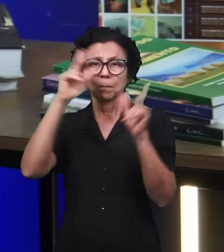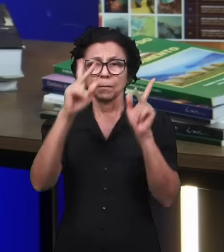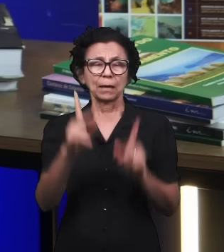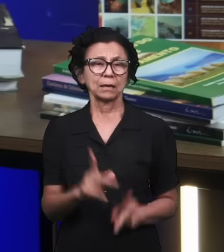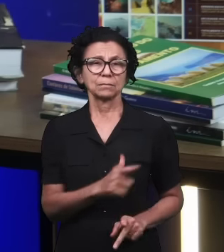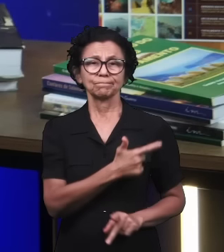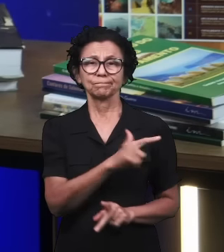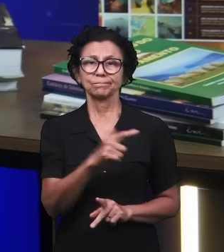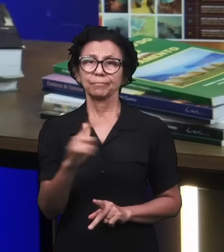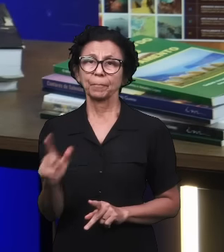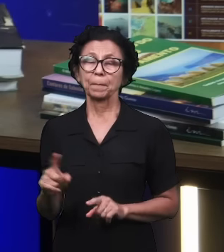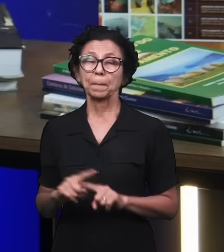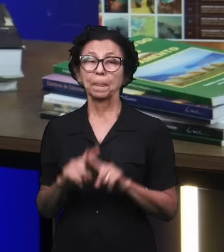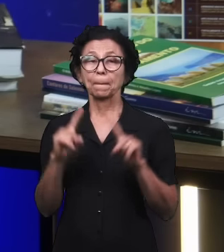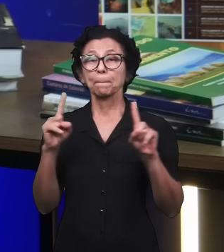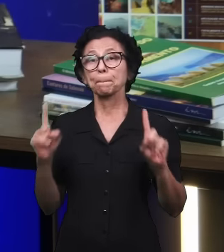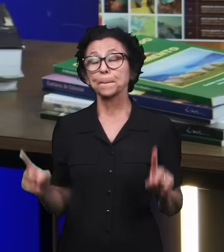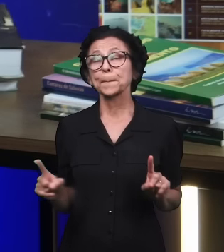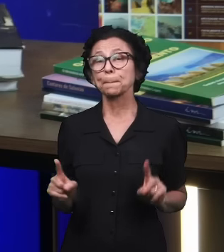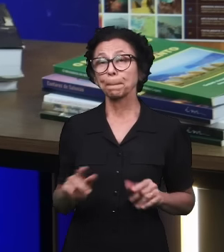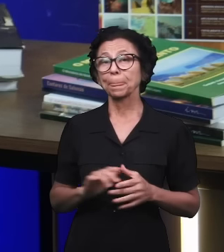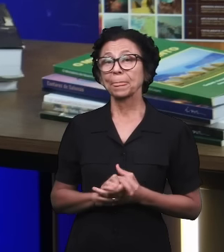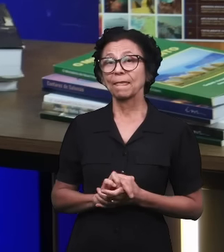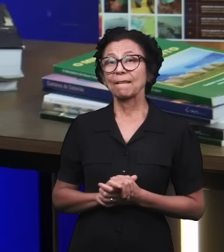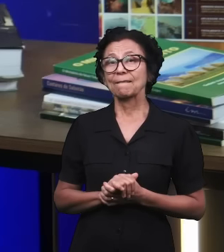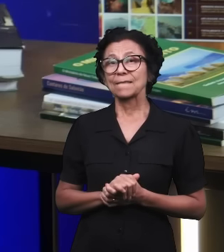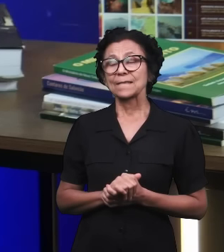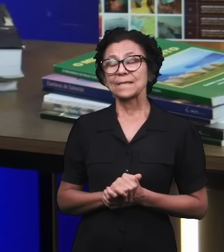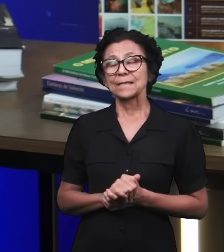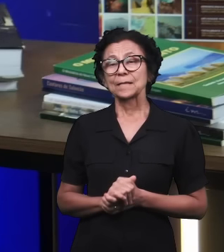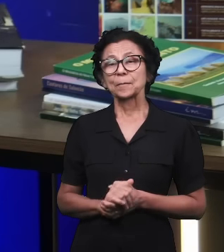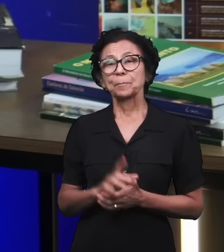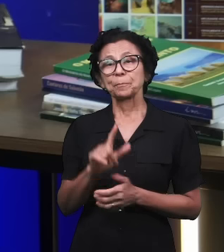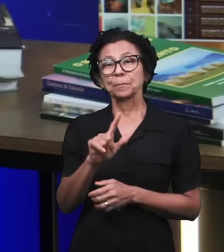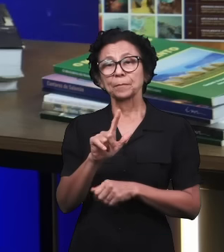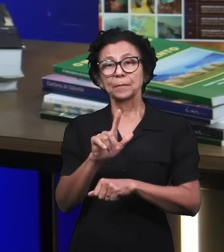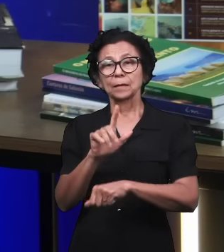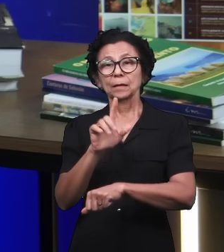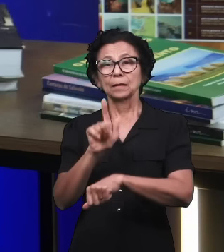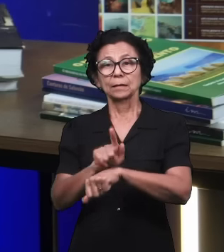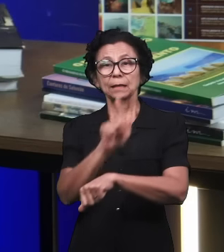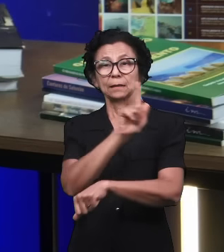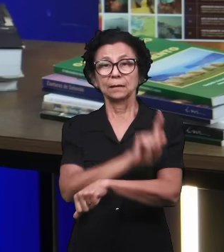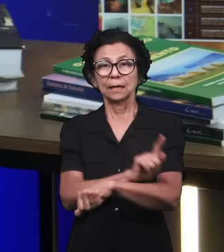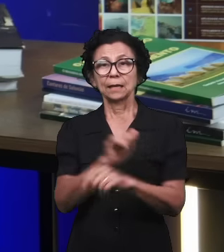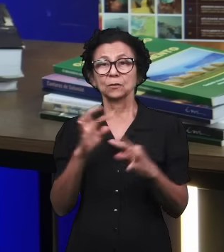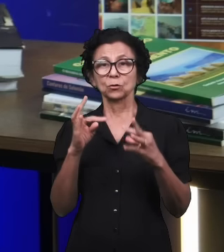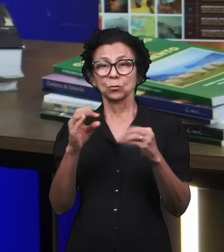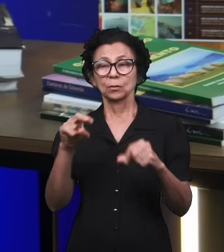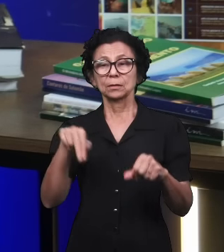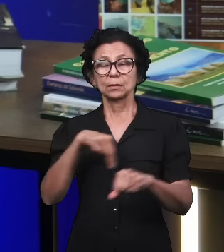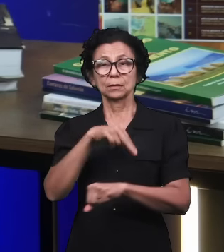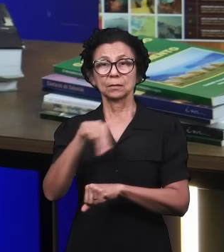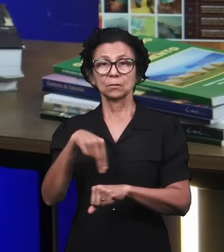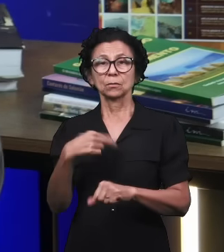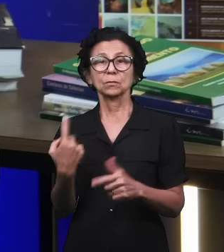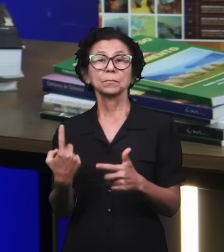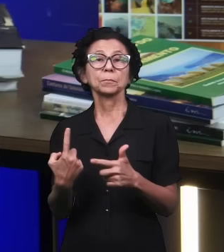contexto ali, a Galiléia das nações, porque Jesus, ele veio